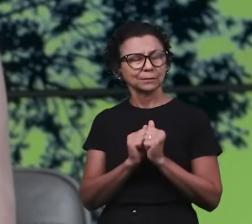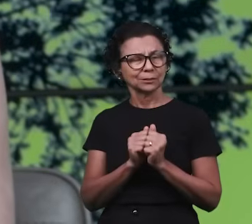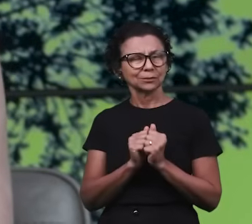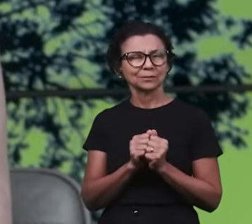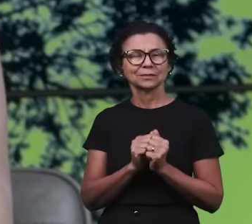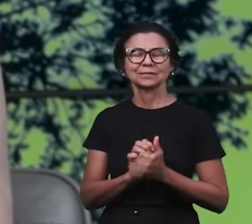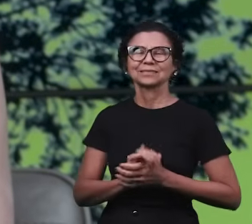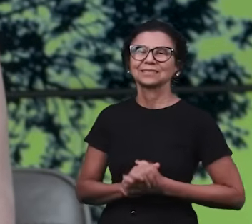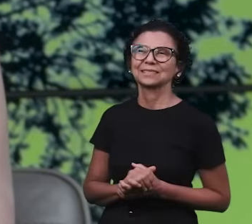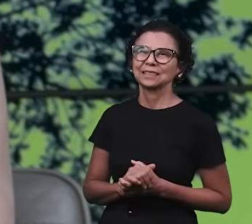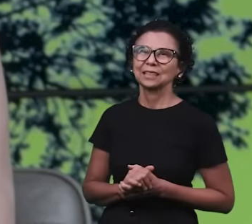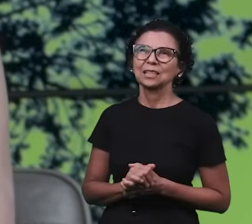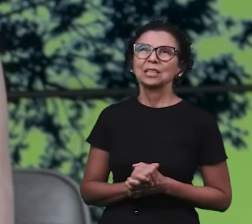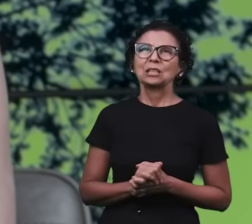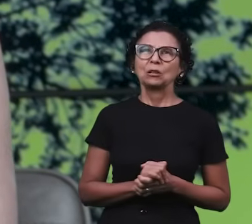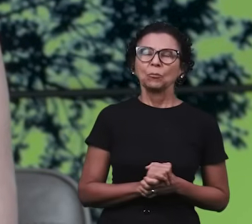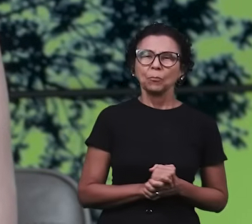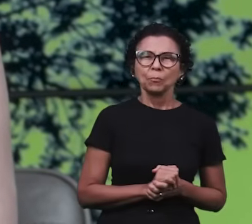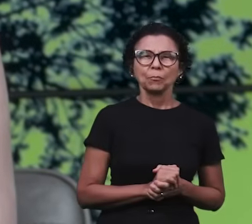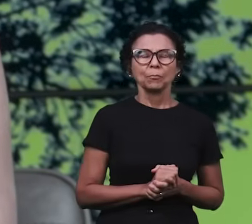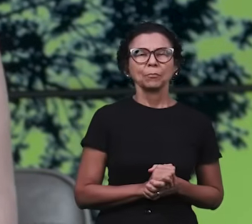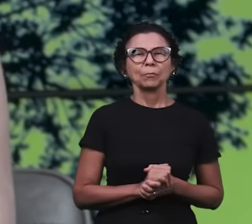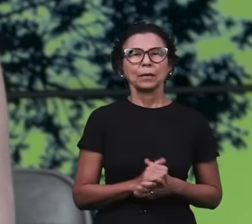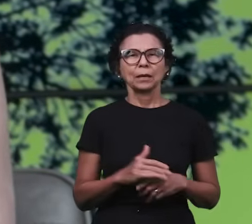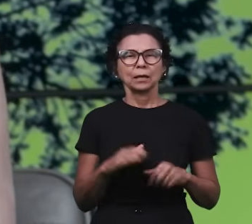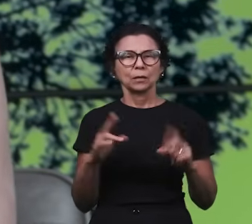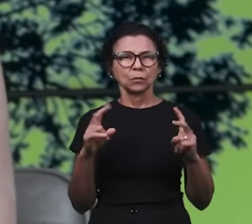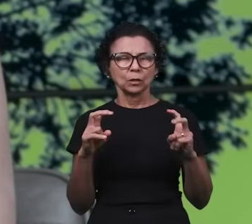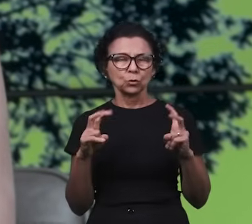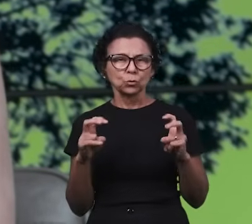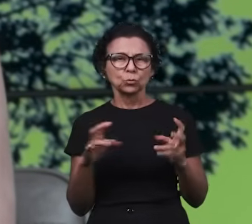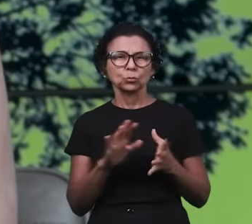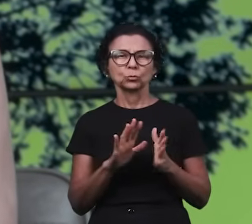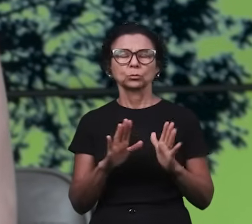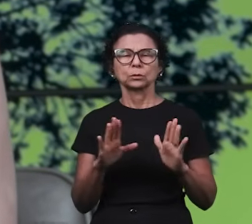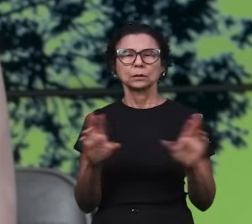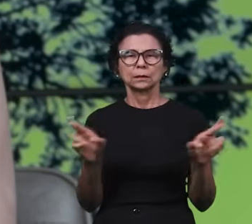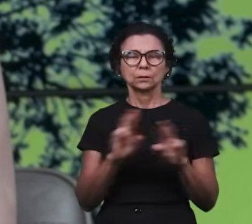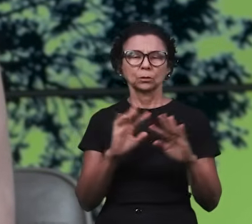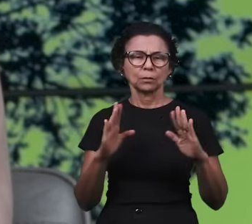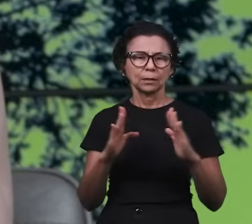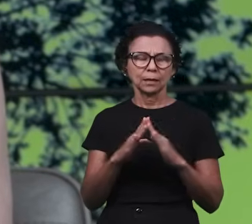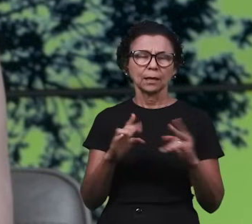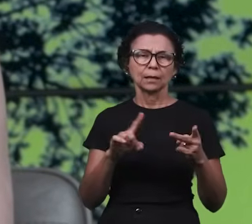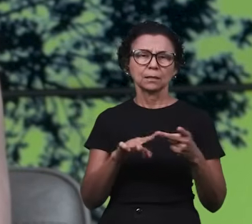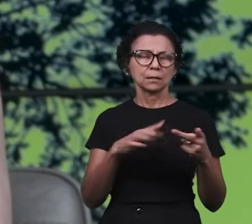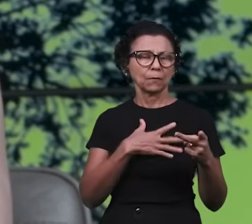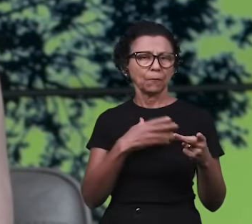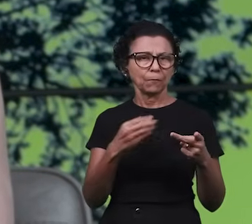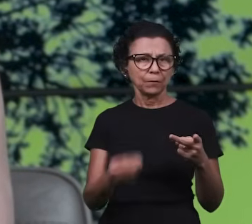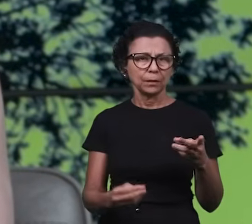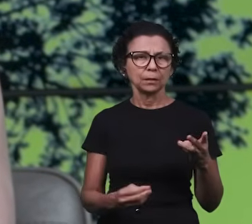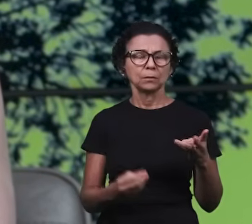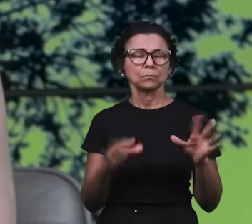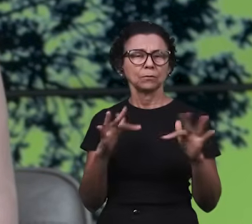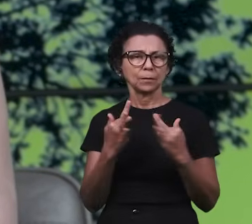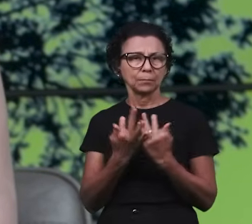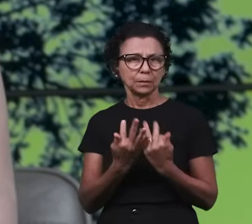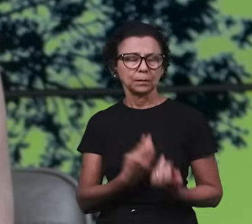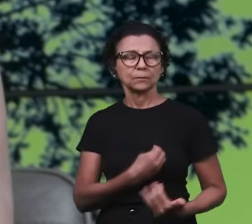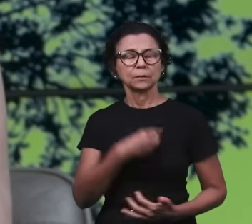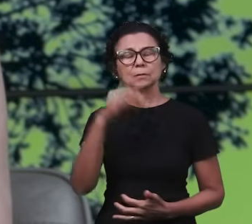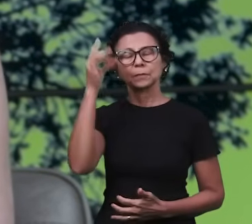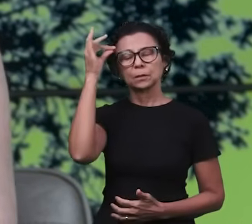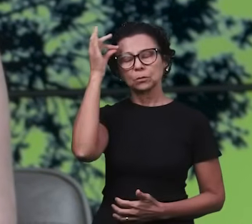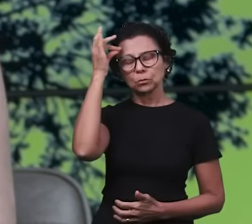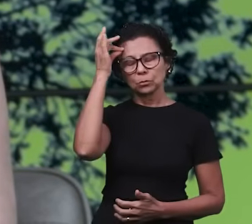conversar sobre as demandas da nossa casa, a educação dos nossos filhos, a vida espiritual da família.